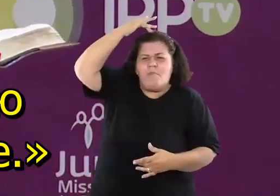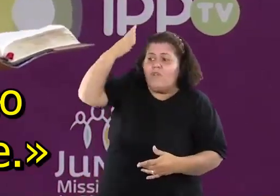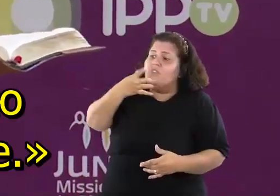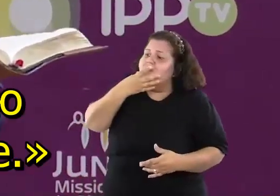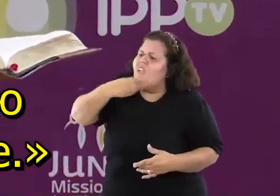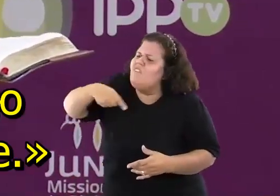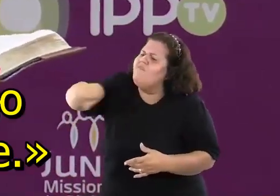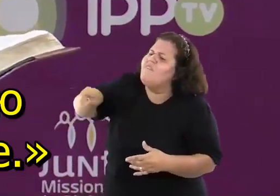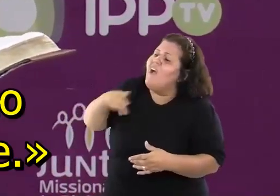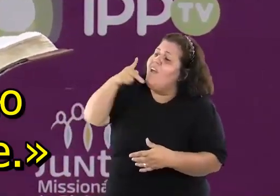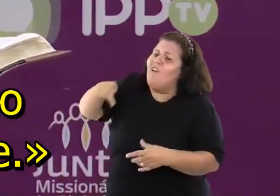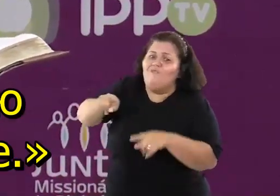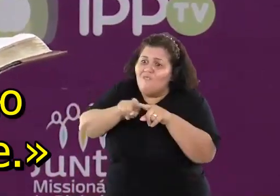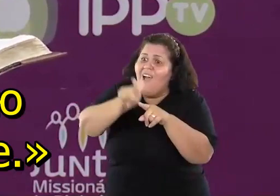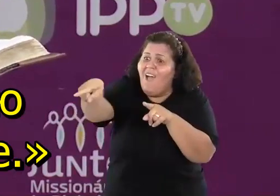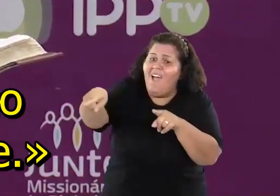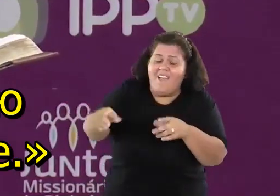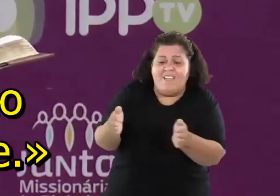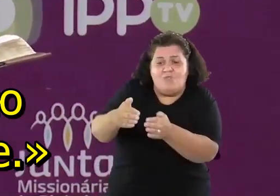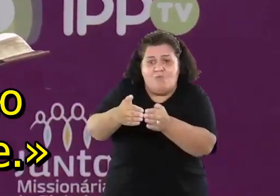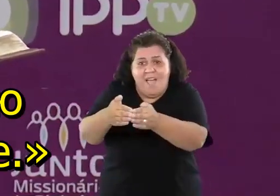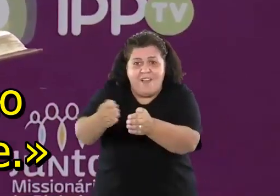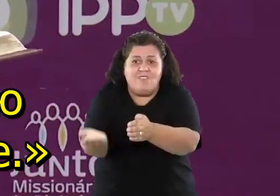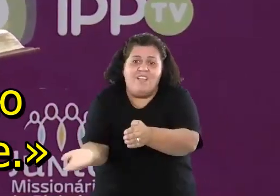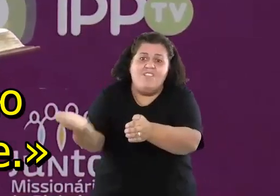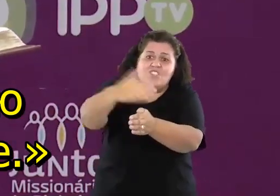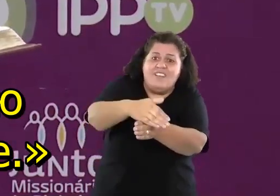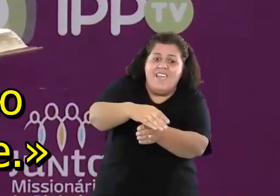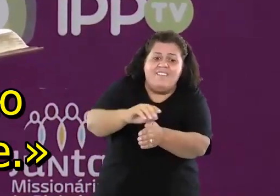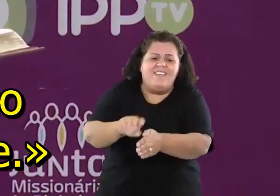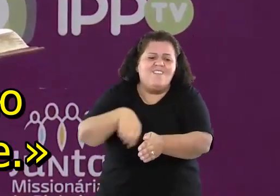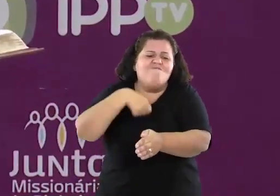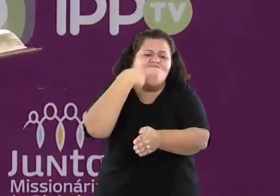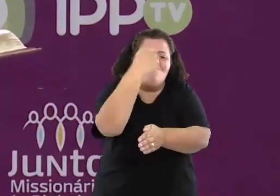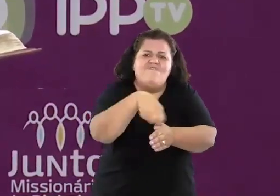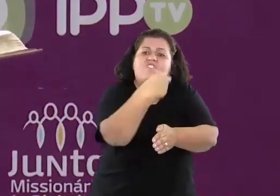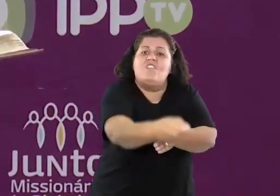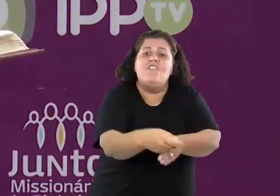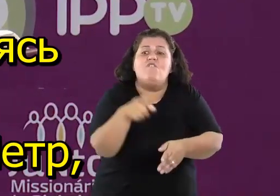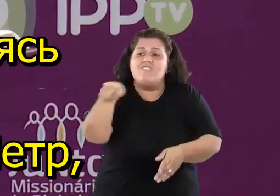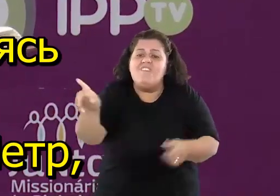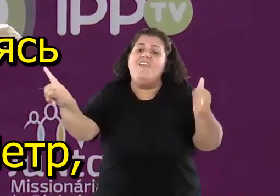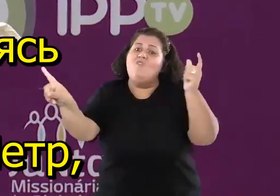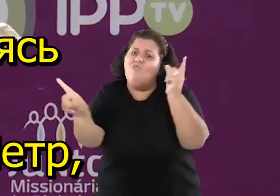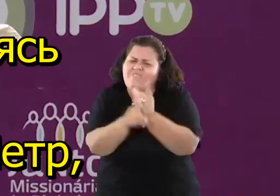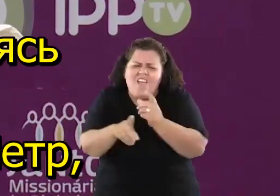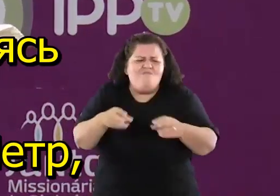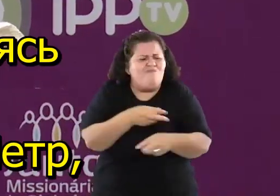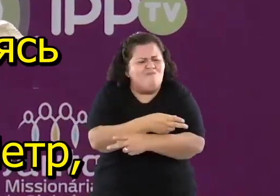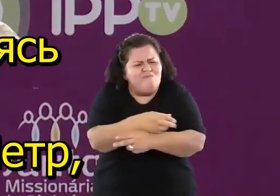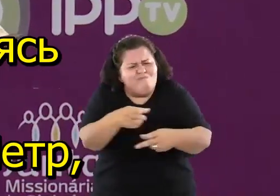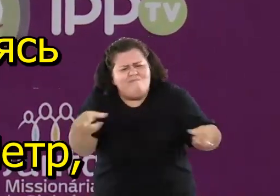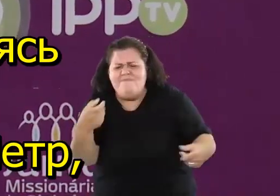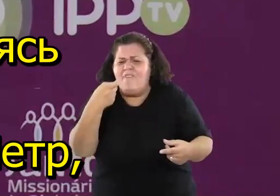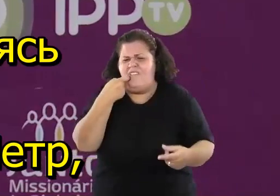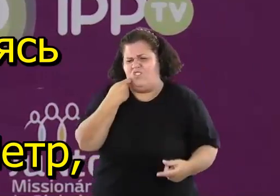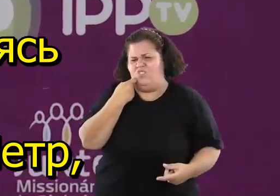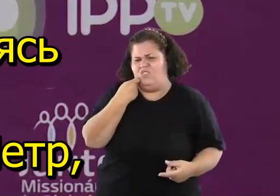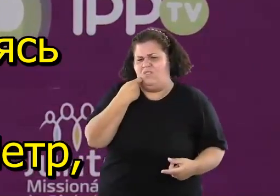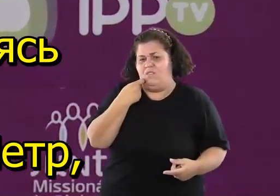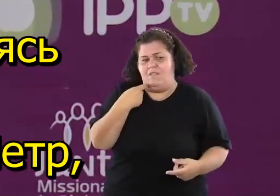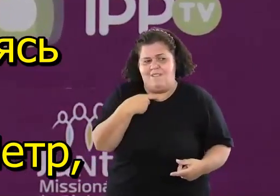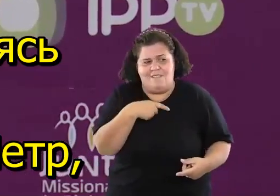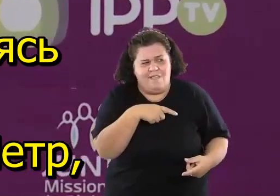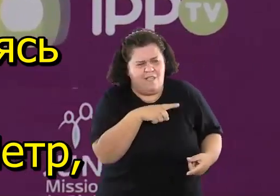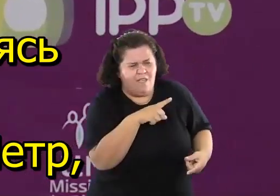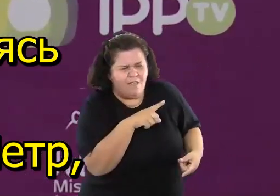lançai a rede à direita do barco e achareis. E João, talvez mais